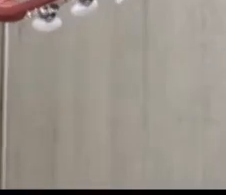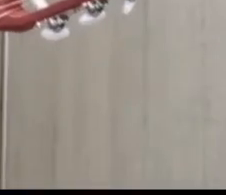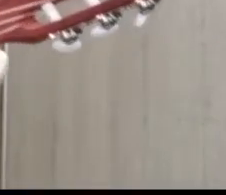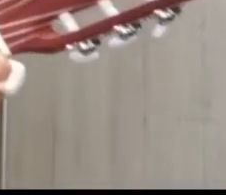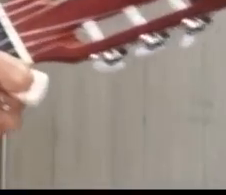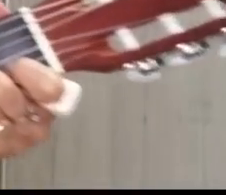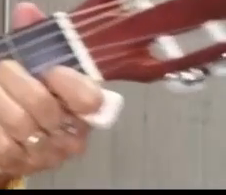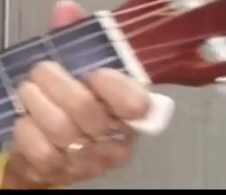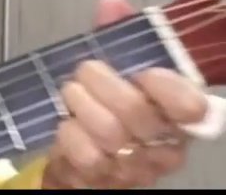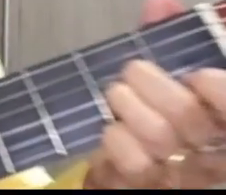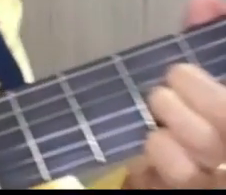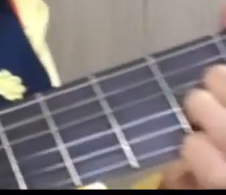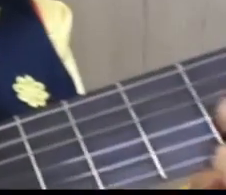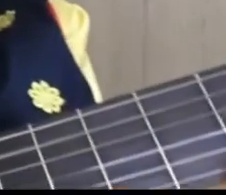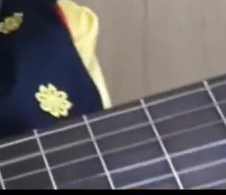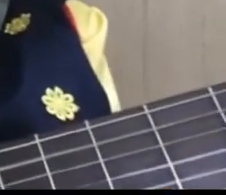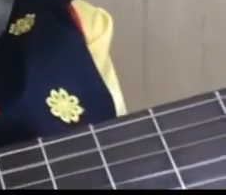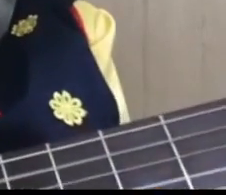sabiá.